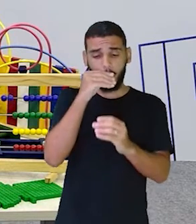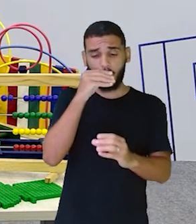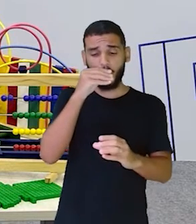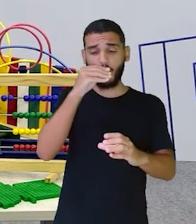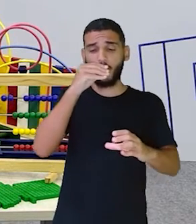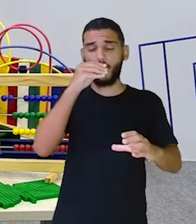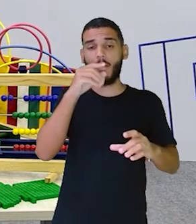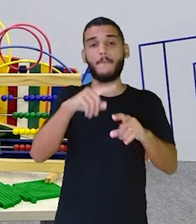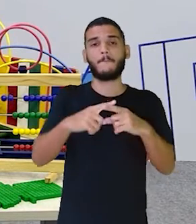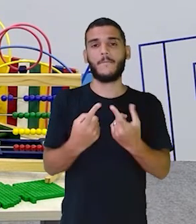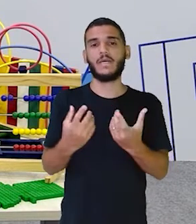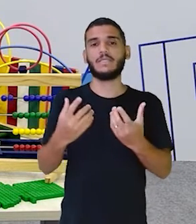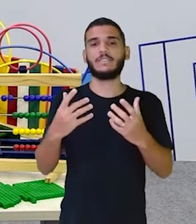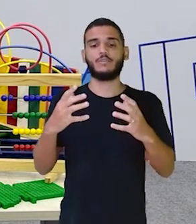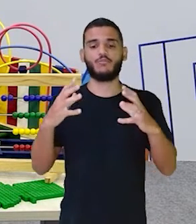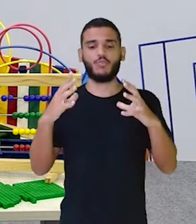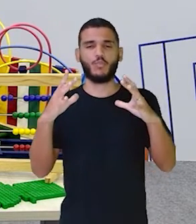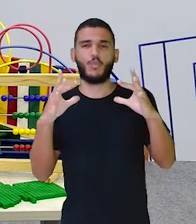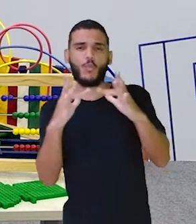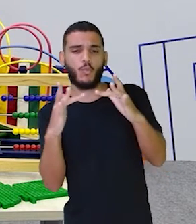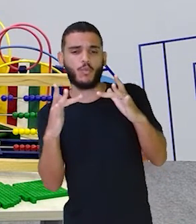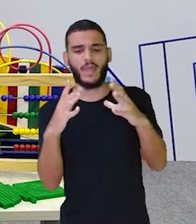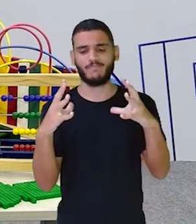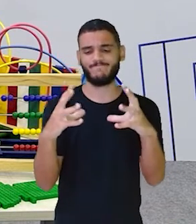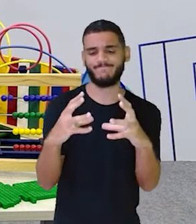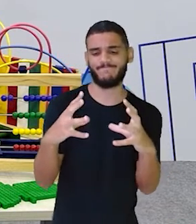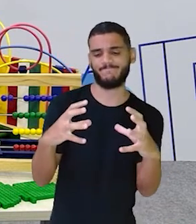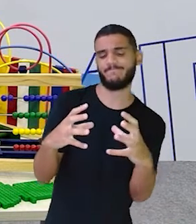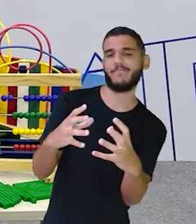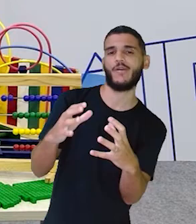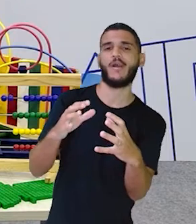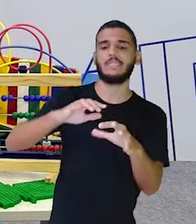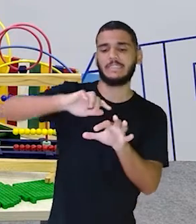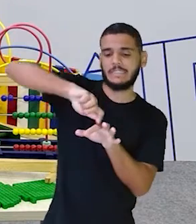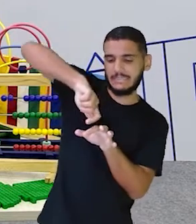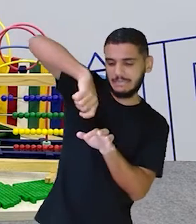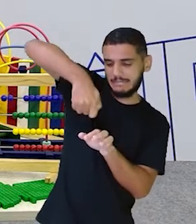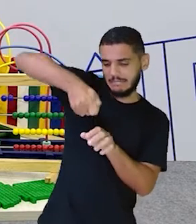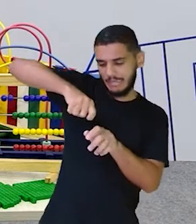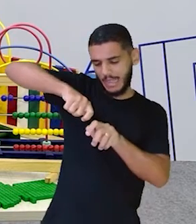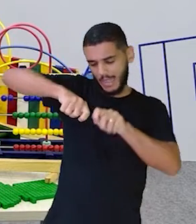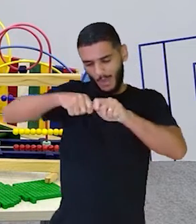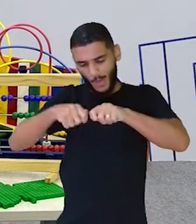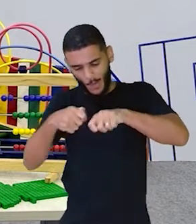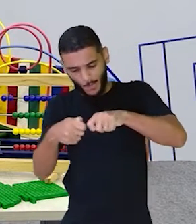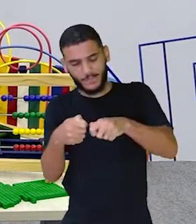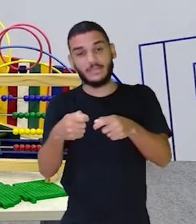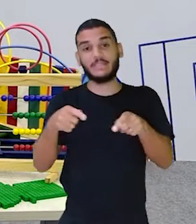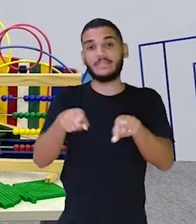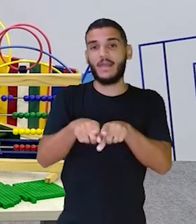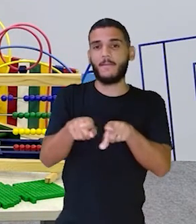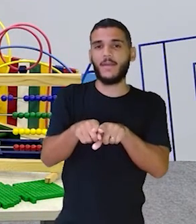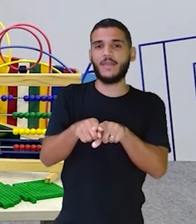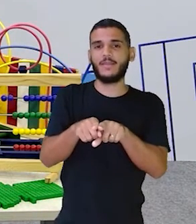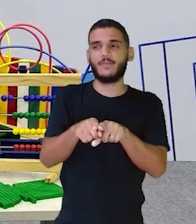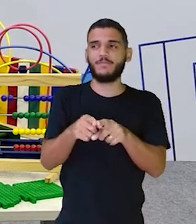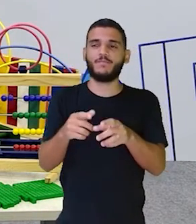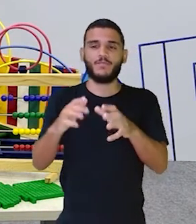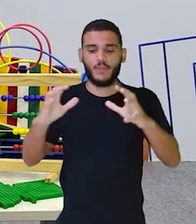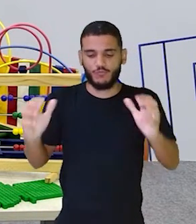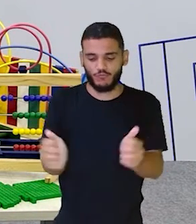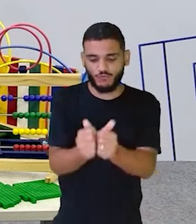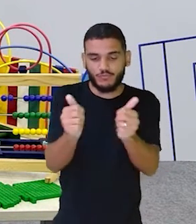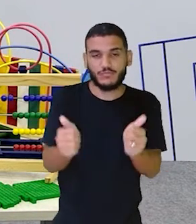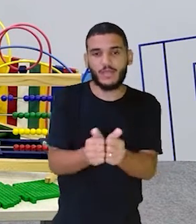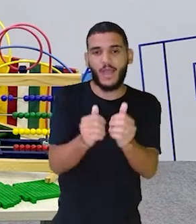vai segurar, ele quer tentar amarrar, ele quer juntar quando você vai enchendo e